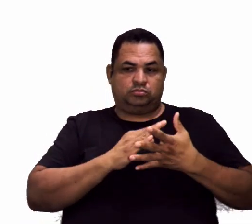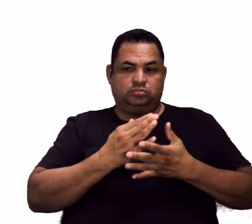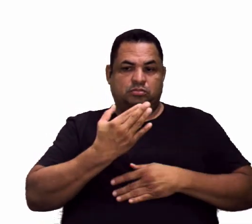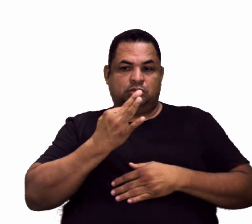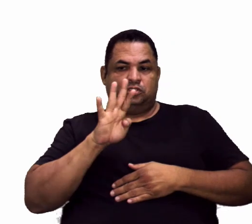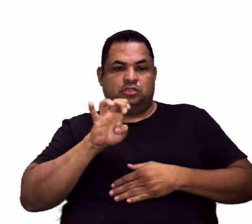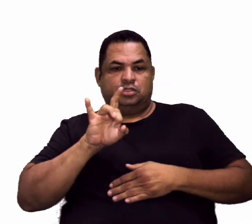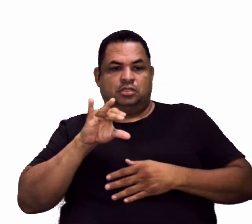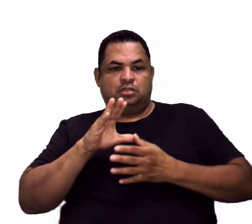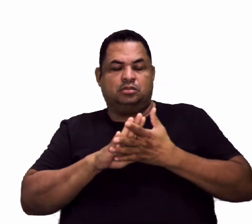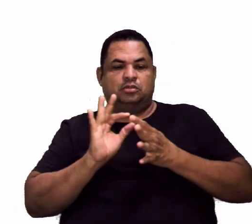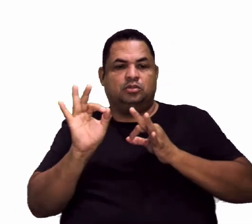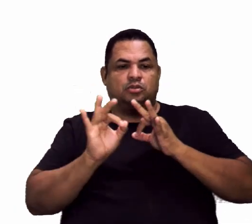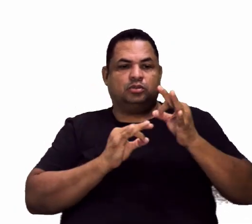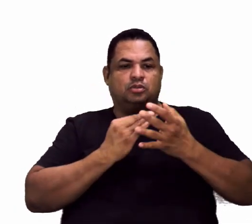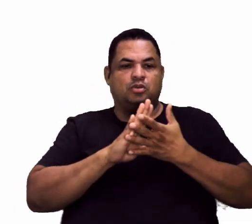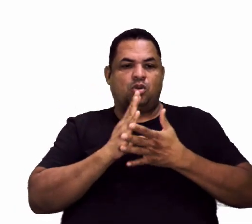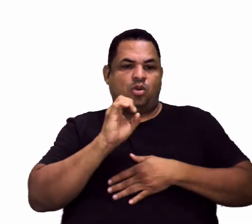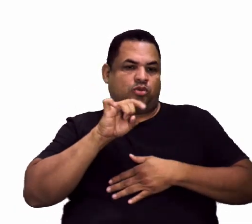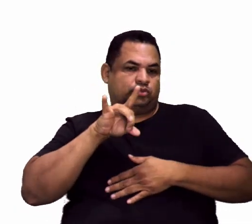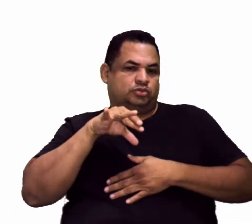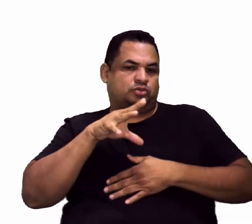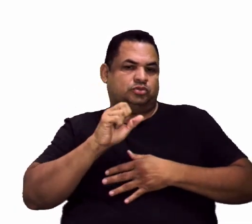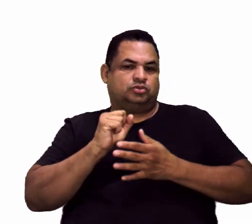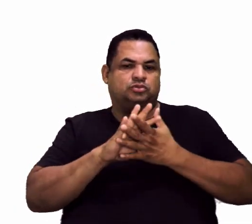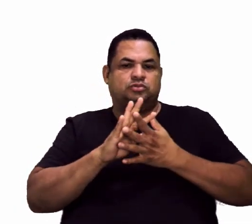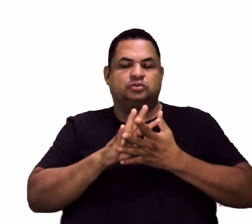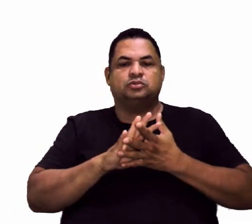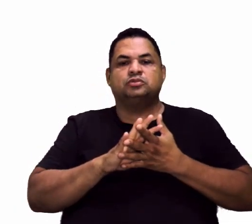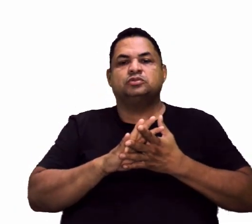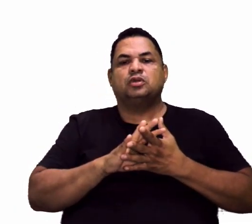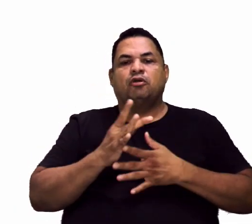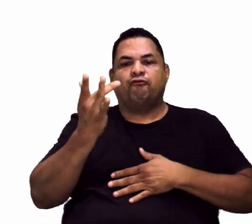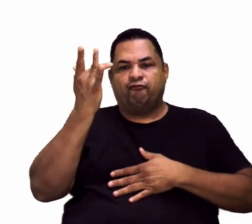titânio, forma óxidos estáveis com fórmulas